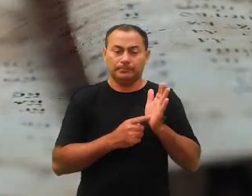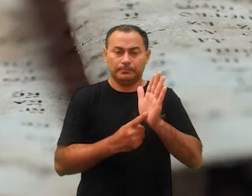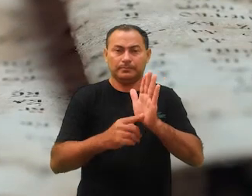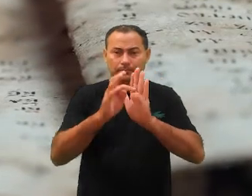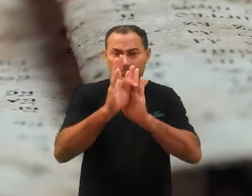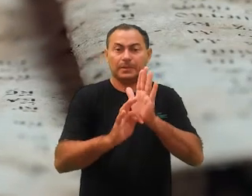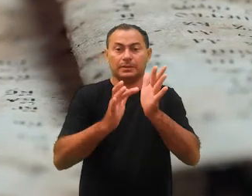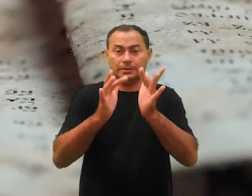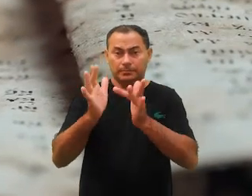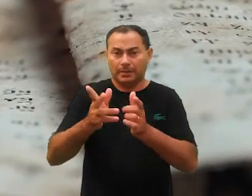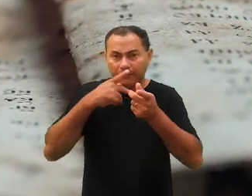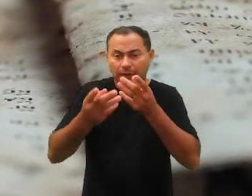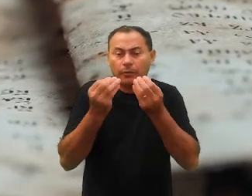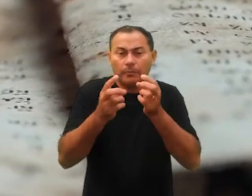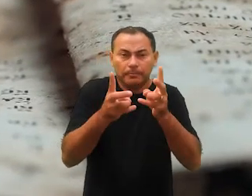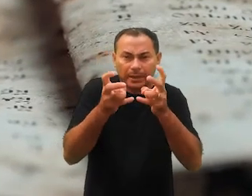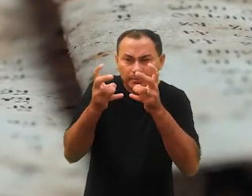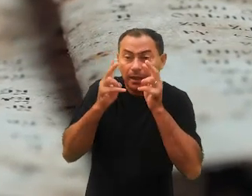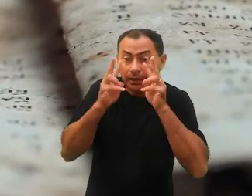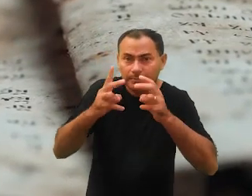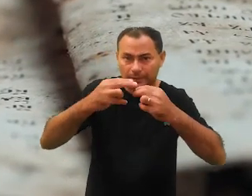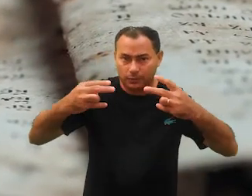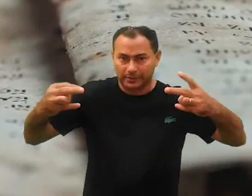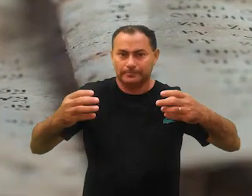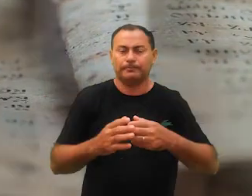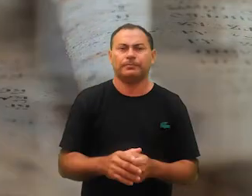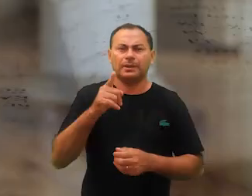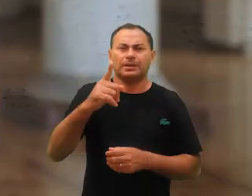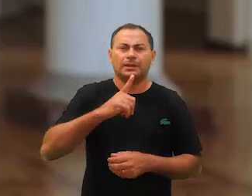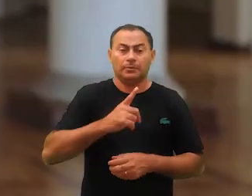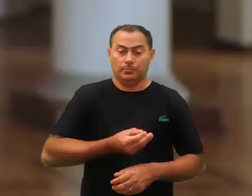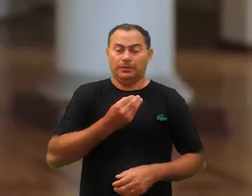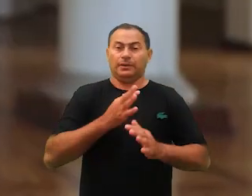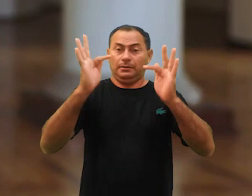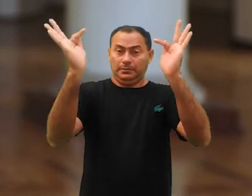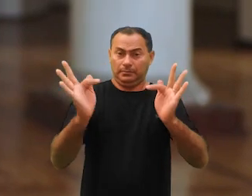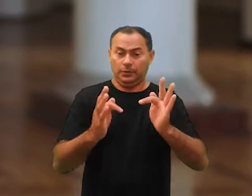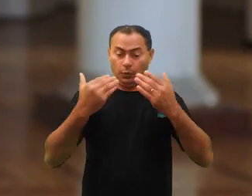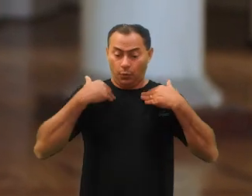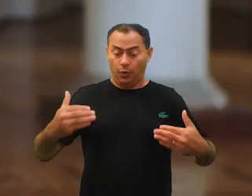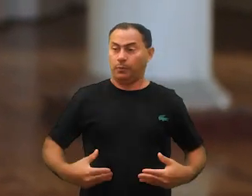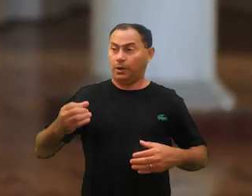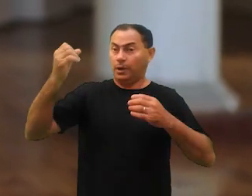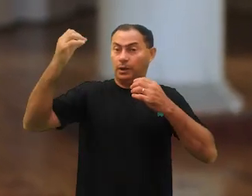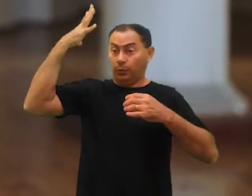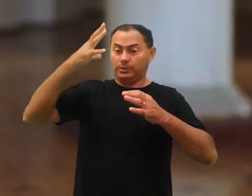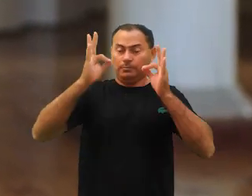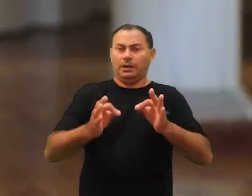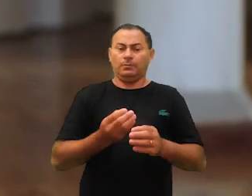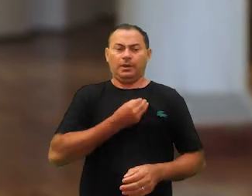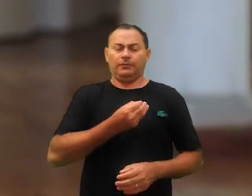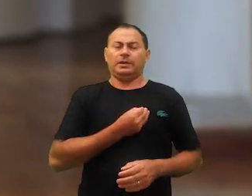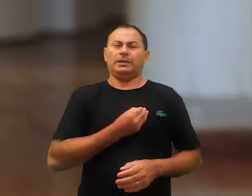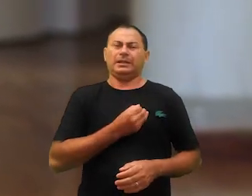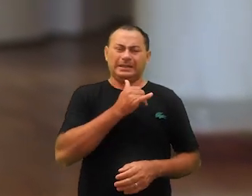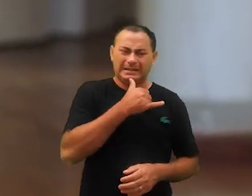Nessa passagem, Jesus fala de como enxergamos as coisas. Você pode ter uma vida feliz, um corpo cheio de luz, ou pode ter uma